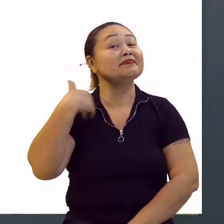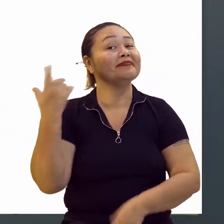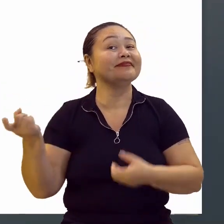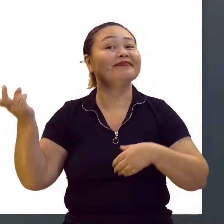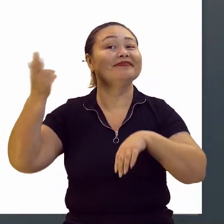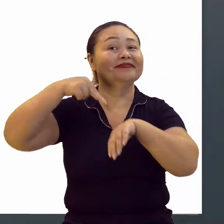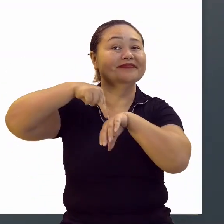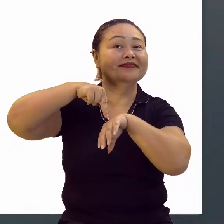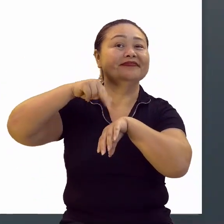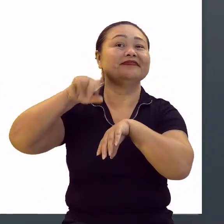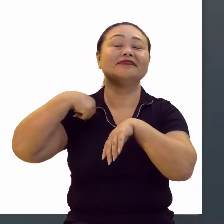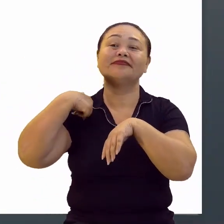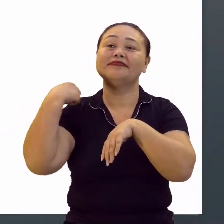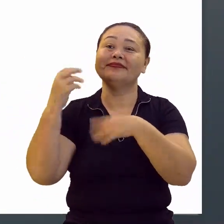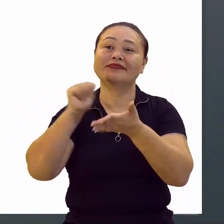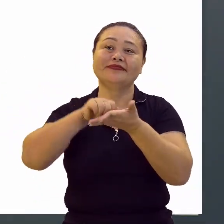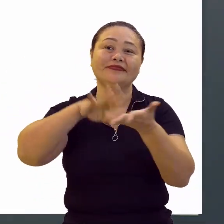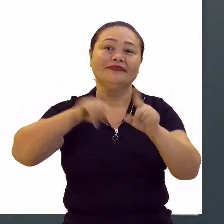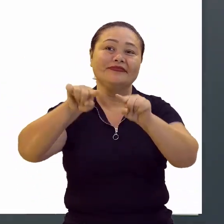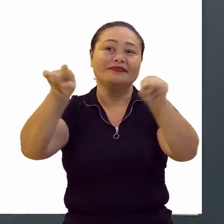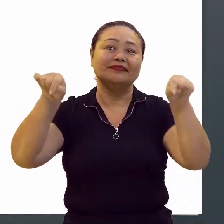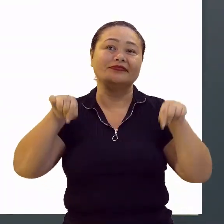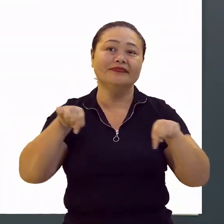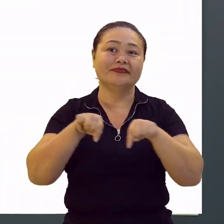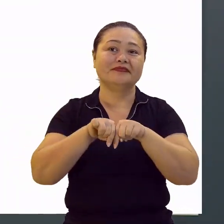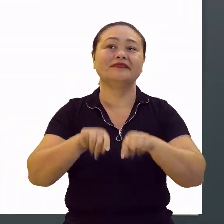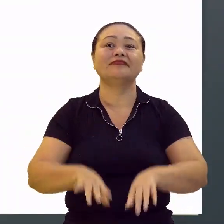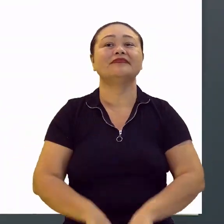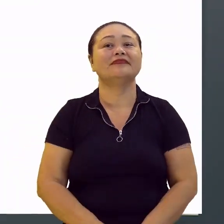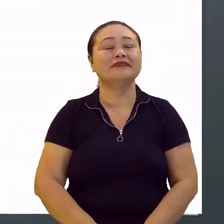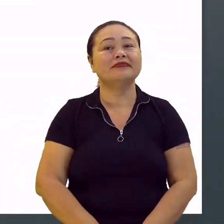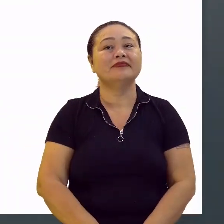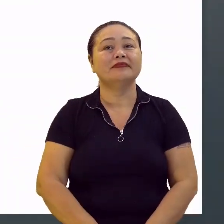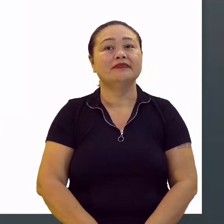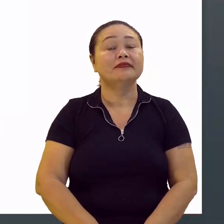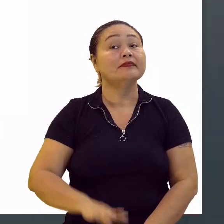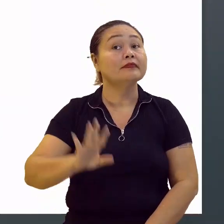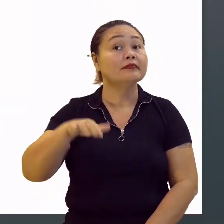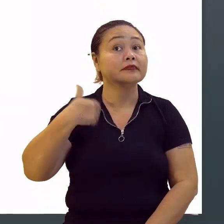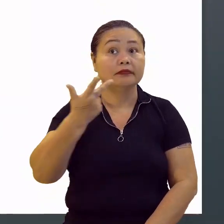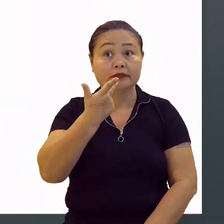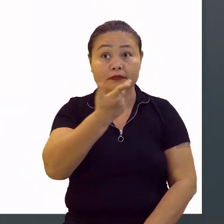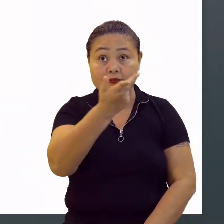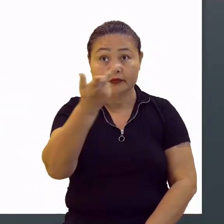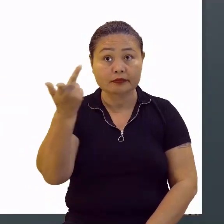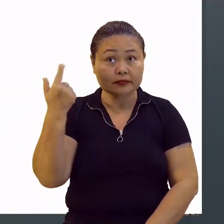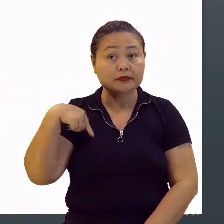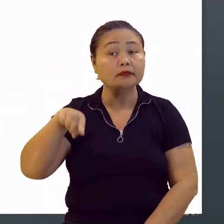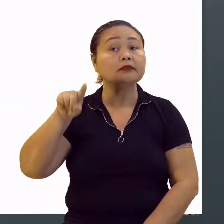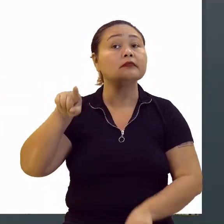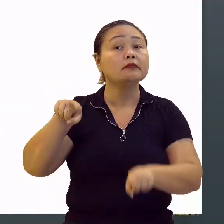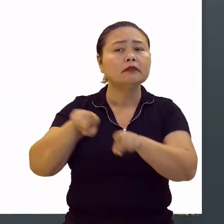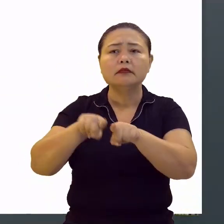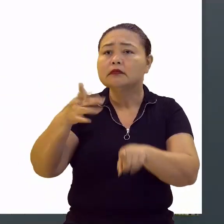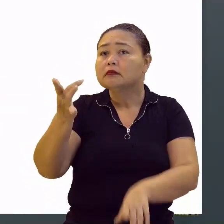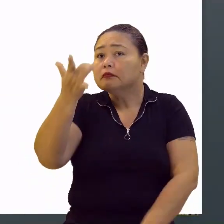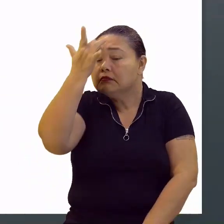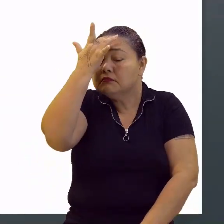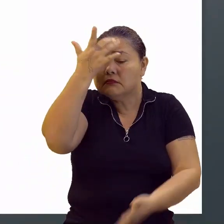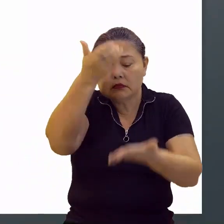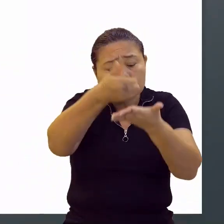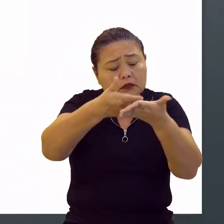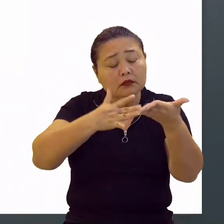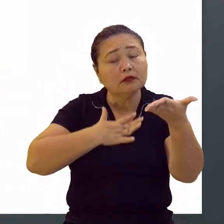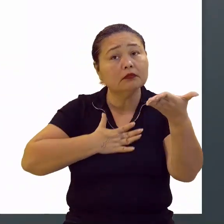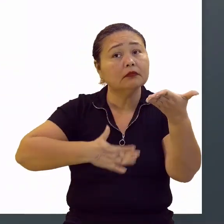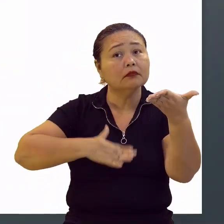Retornamos agora na nossa atividade de sala, né? E eu vou dizer para vocês que as questões estão bem fáceis, bem tranquilas,